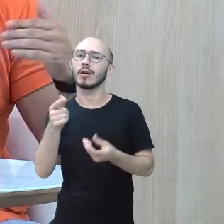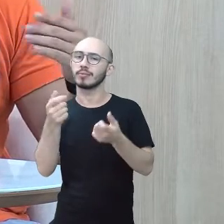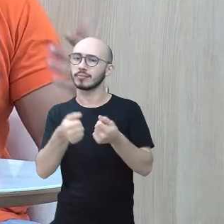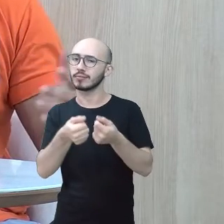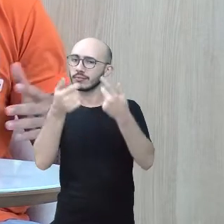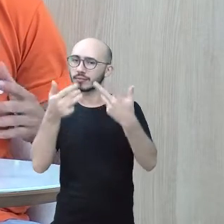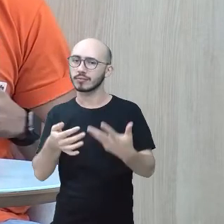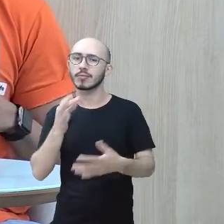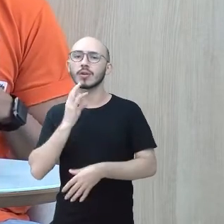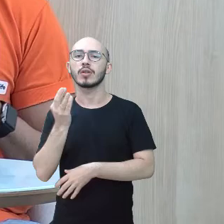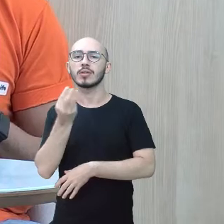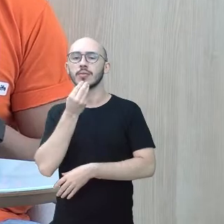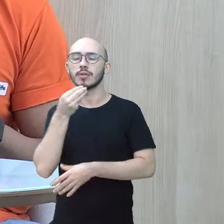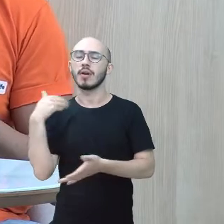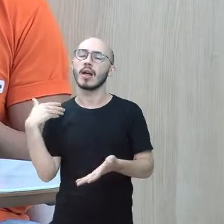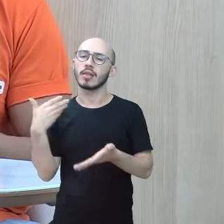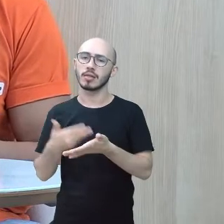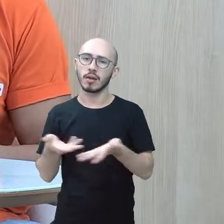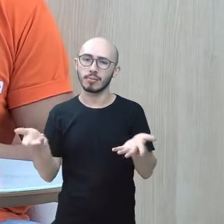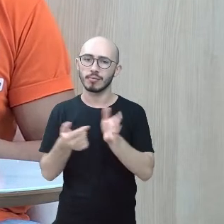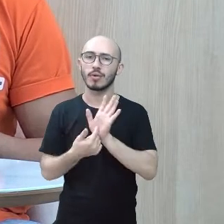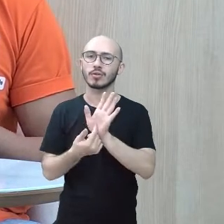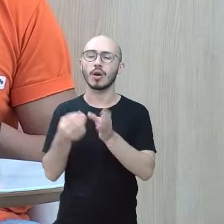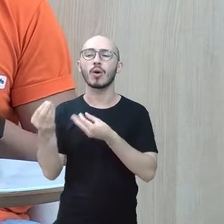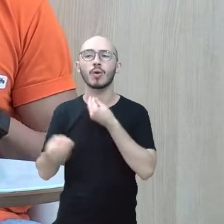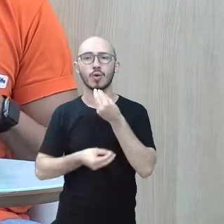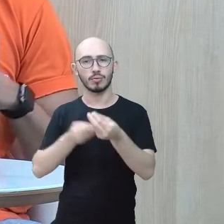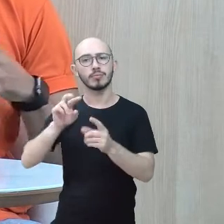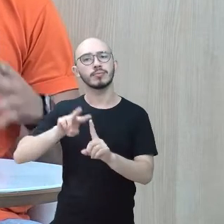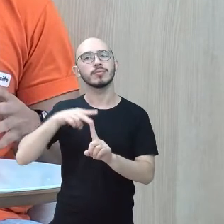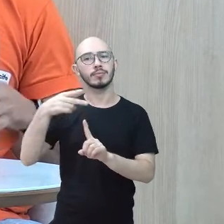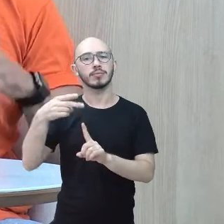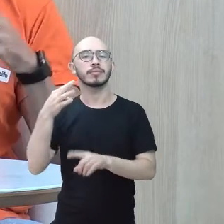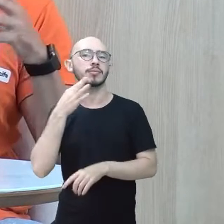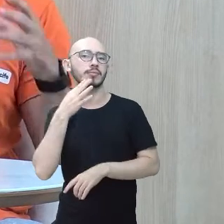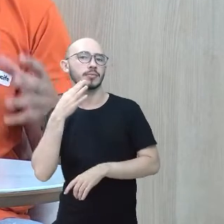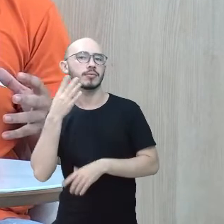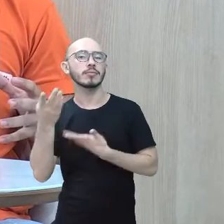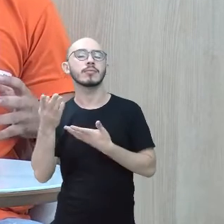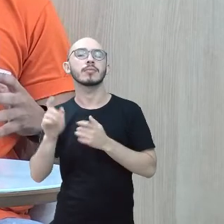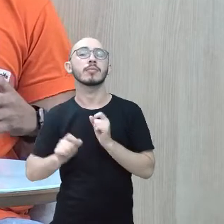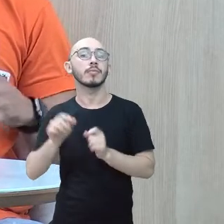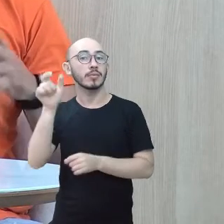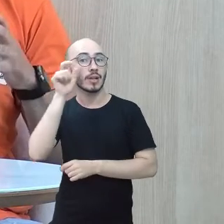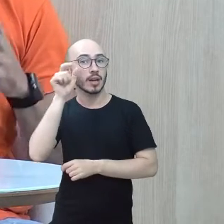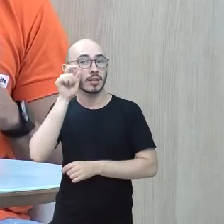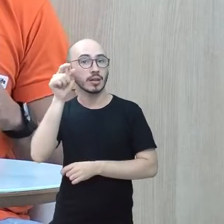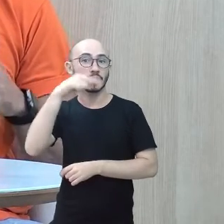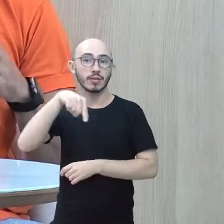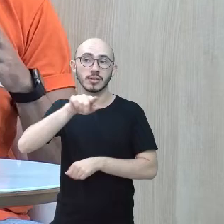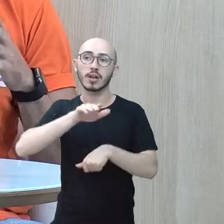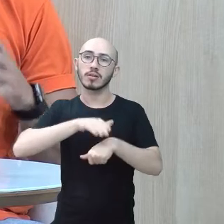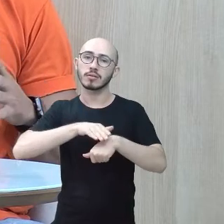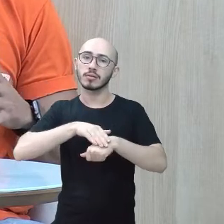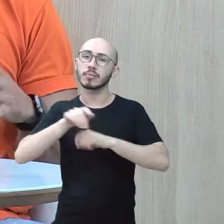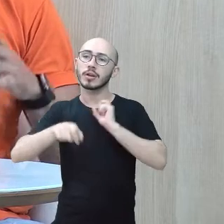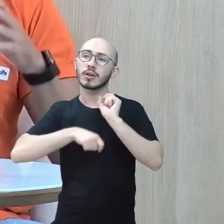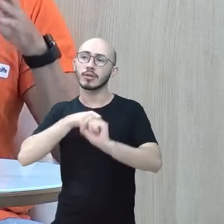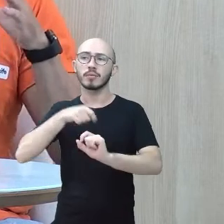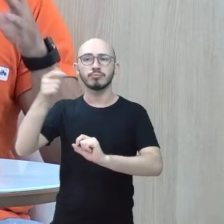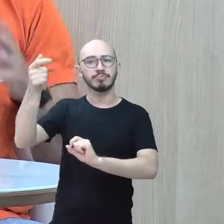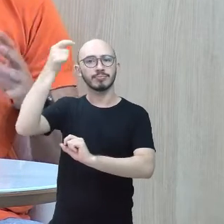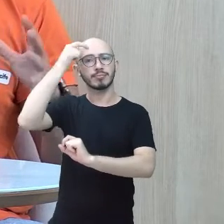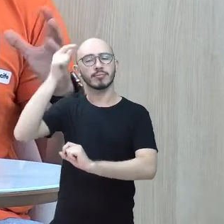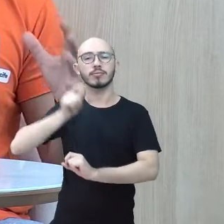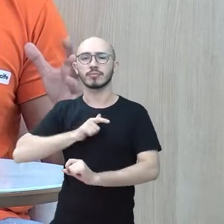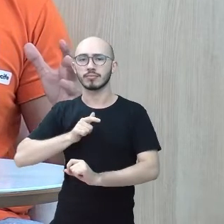construção do conhecimento até a definição de potência. Então é bastante interessante, como eu falei também, que você tenha na sua mente aí